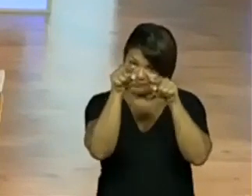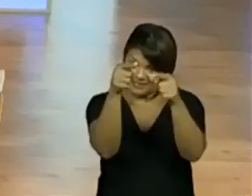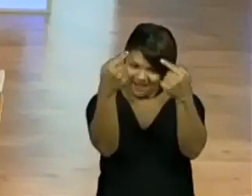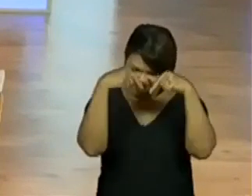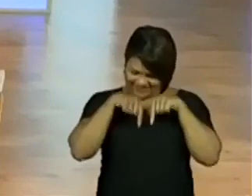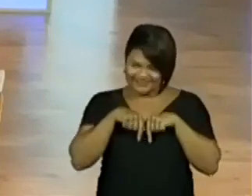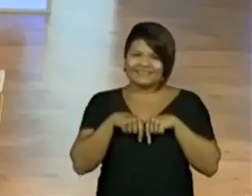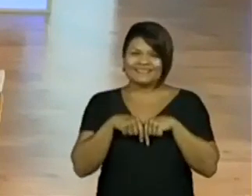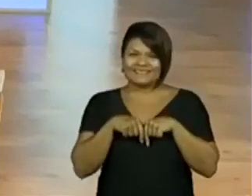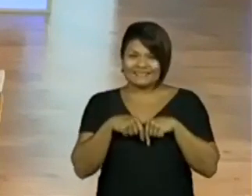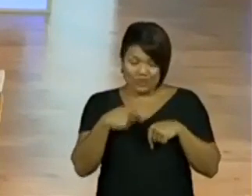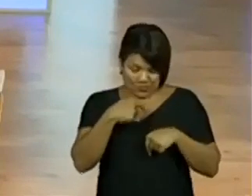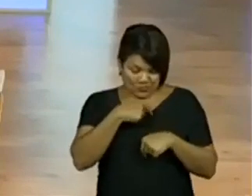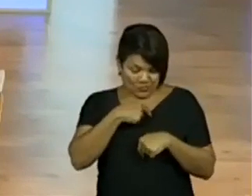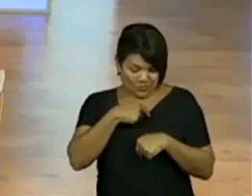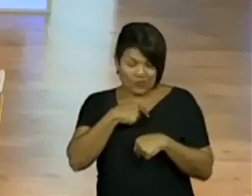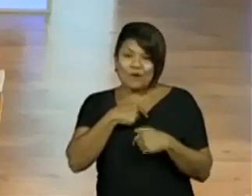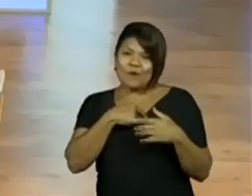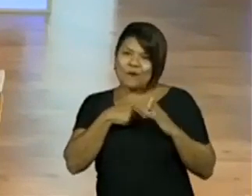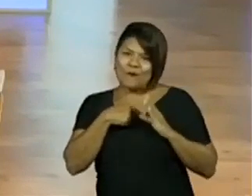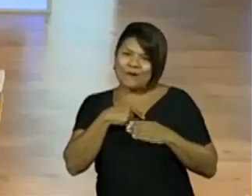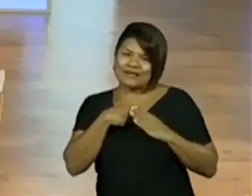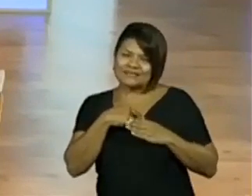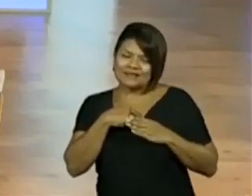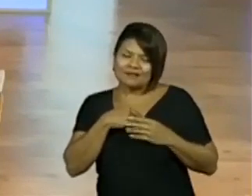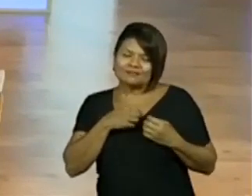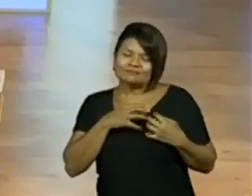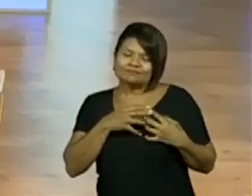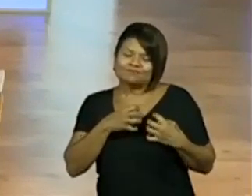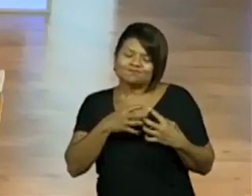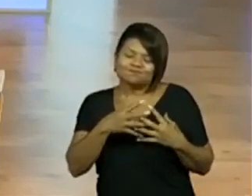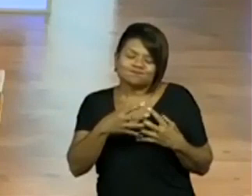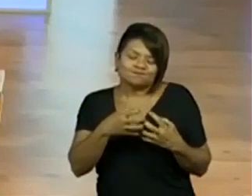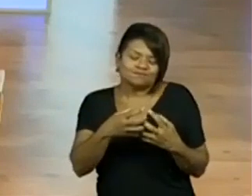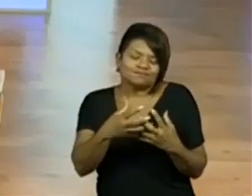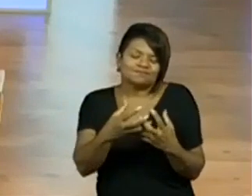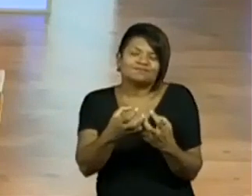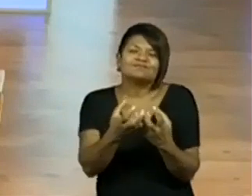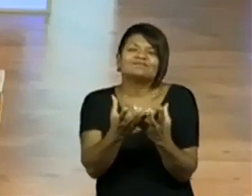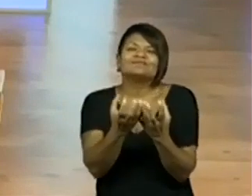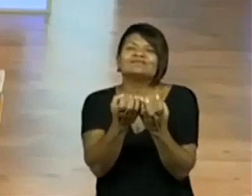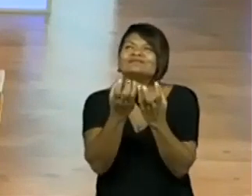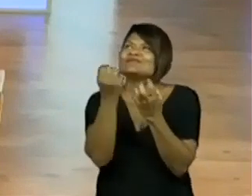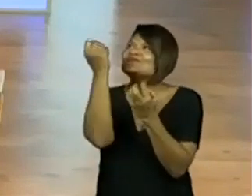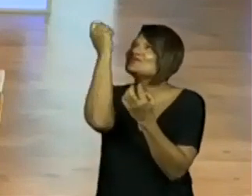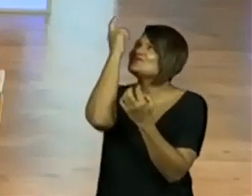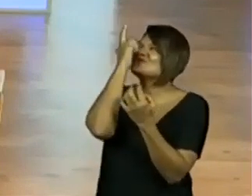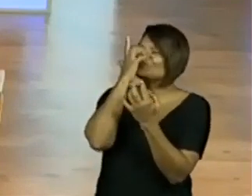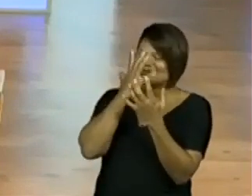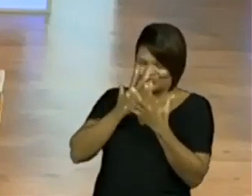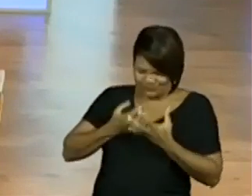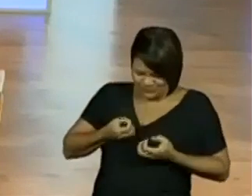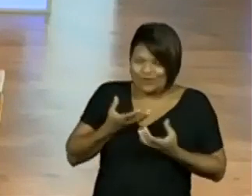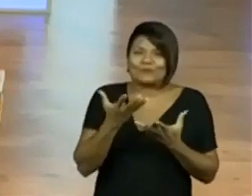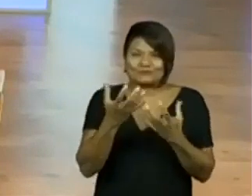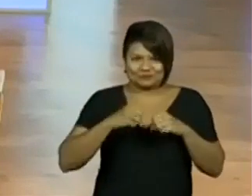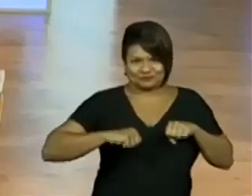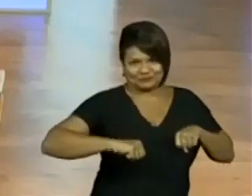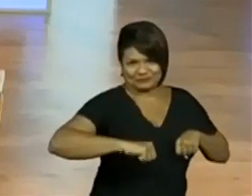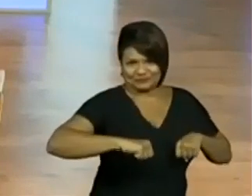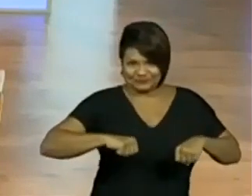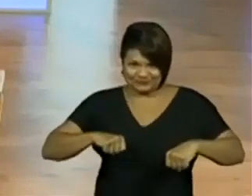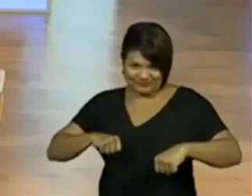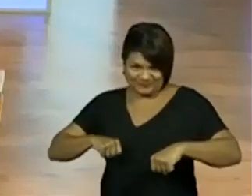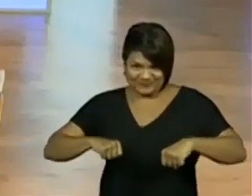coração pensante, com o nosso sol, uma grande roda, né? E cada